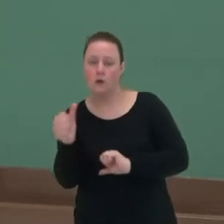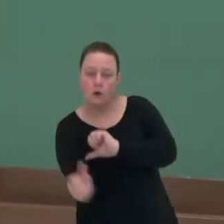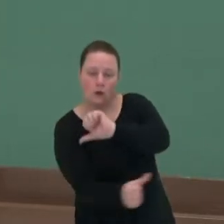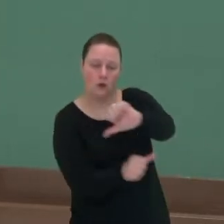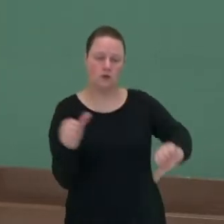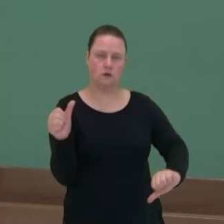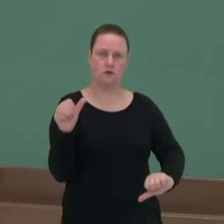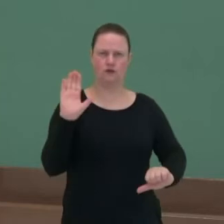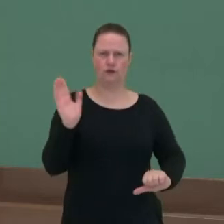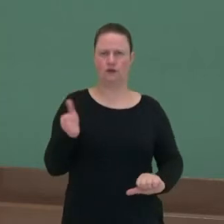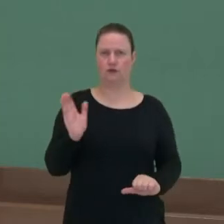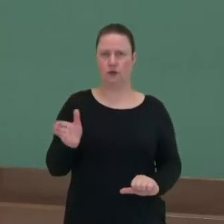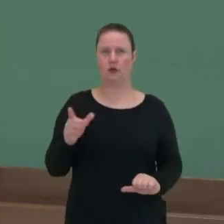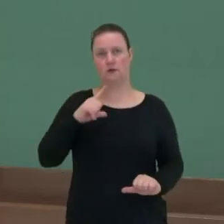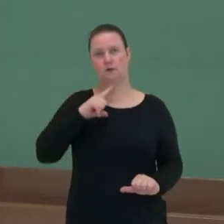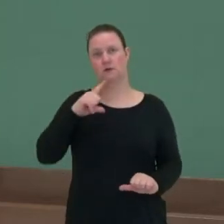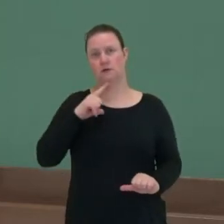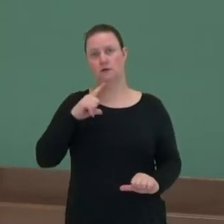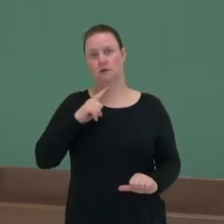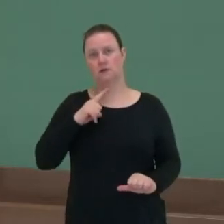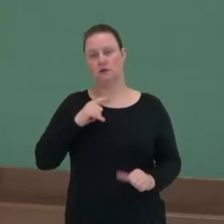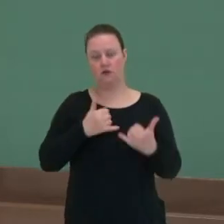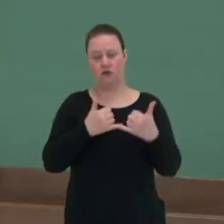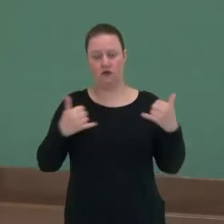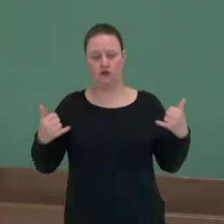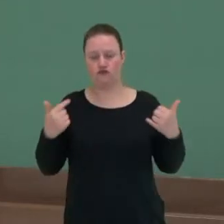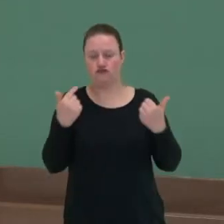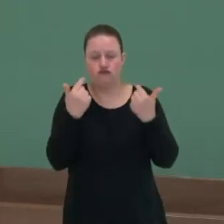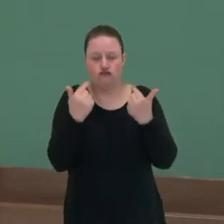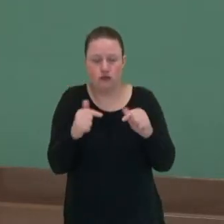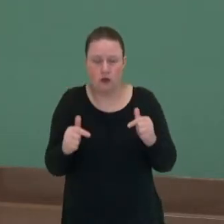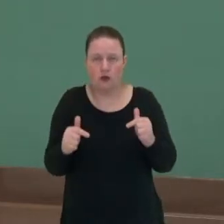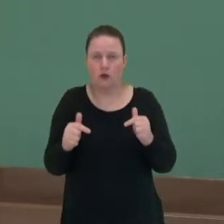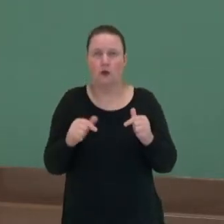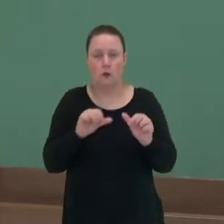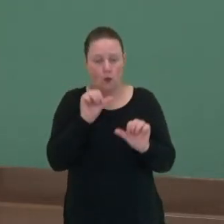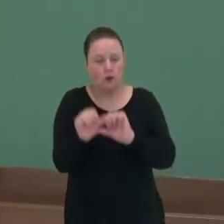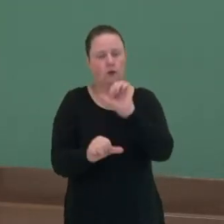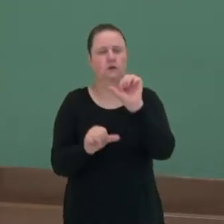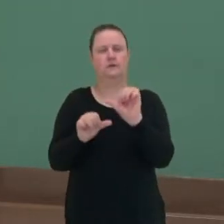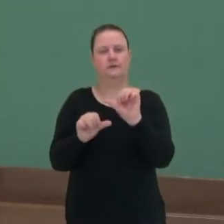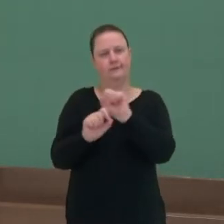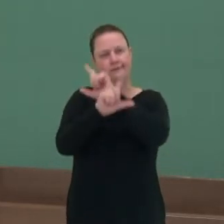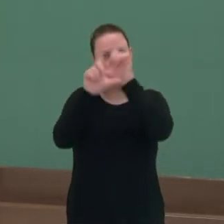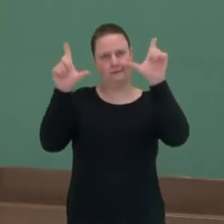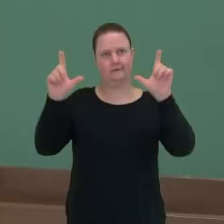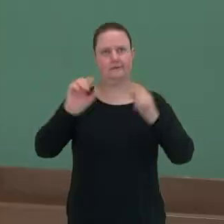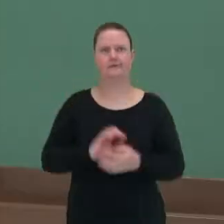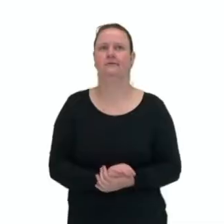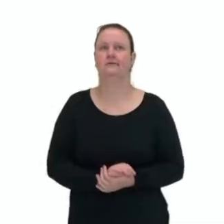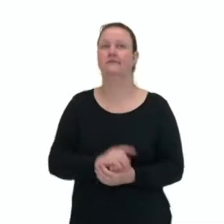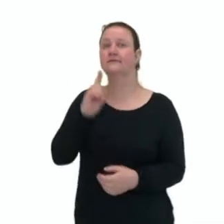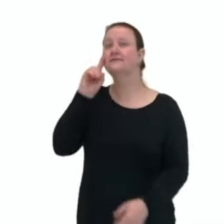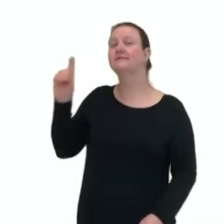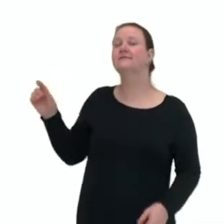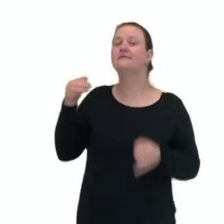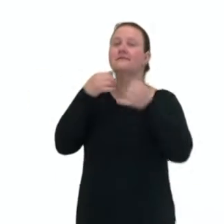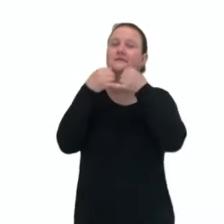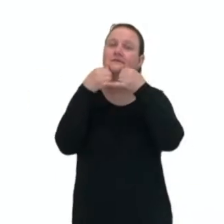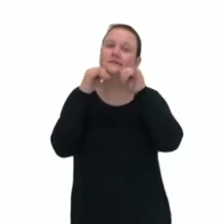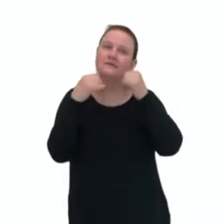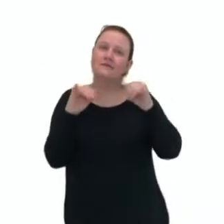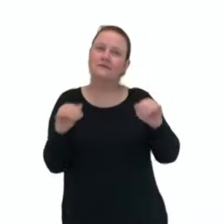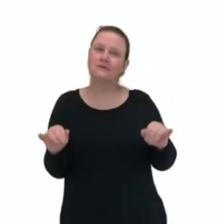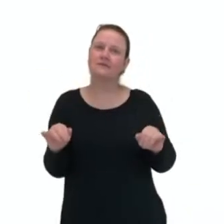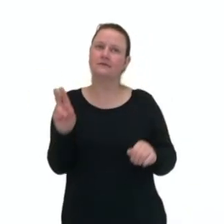por exemplo, que o carregamento é sem fio. É uma outra situação. Então, vamos para a leitura? A eletricidade